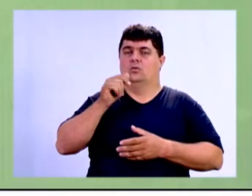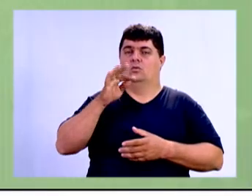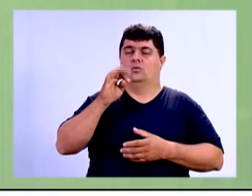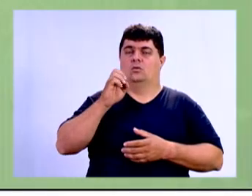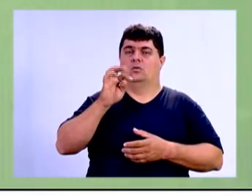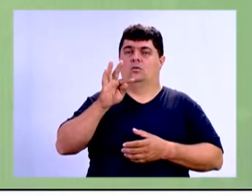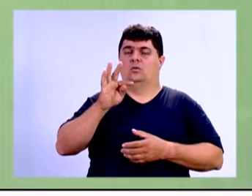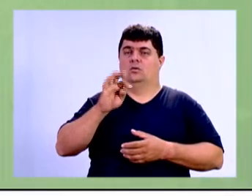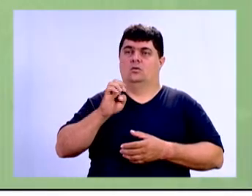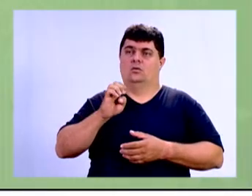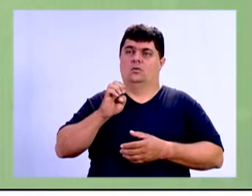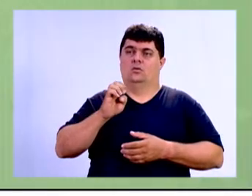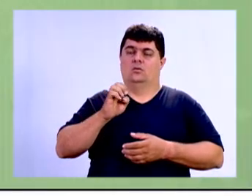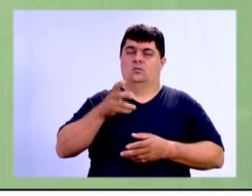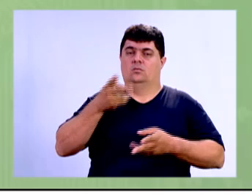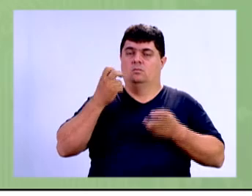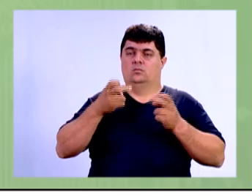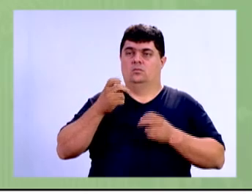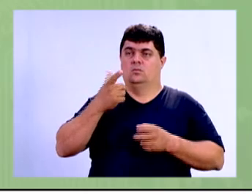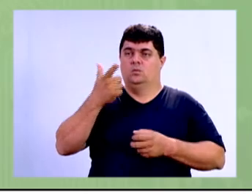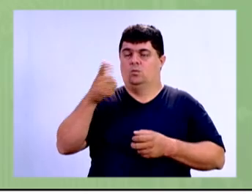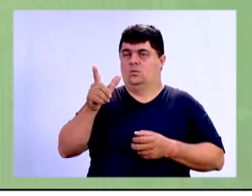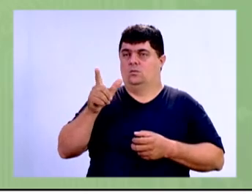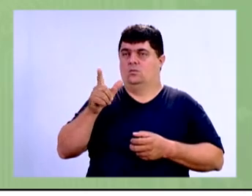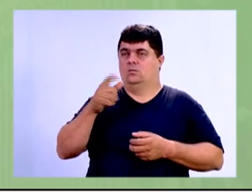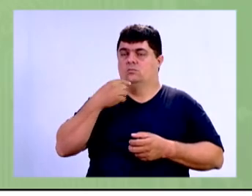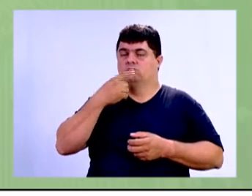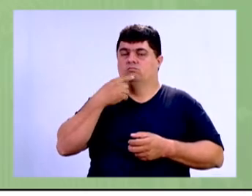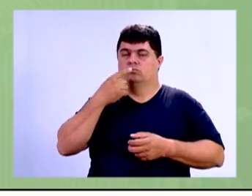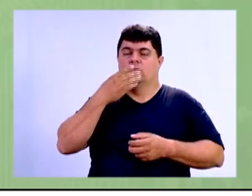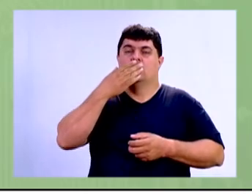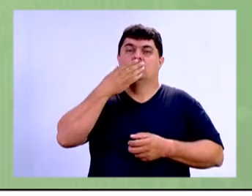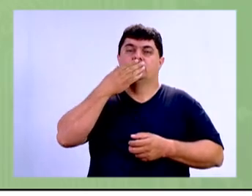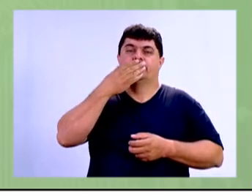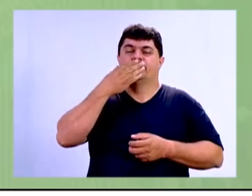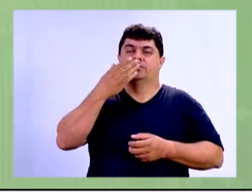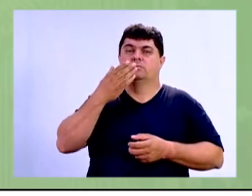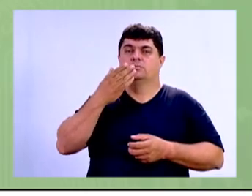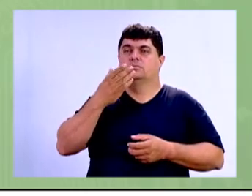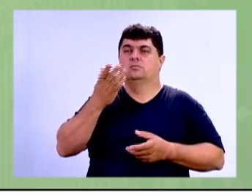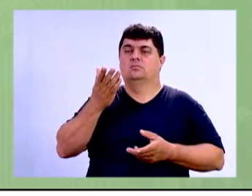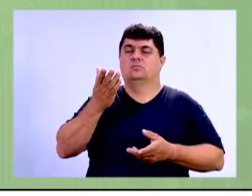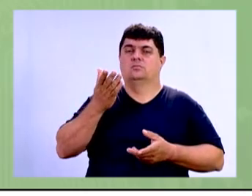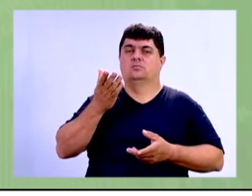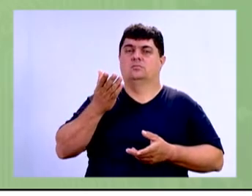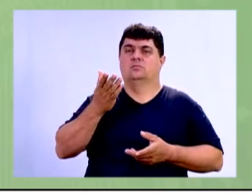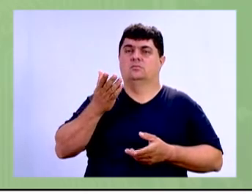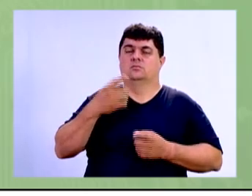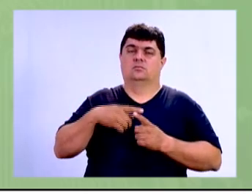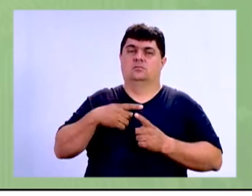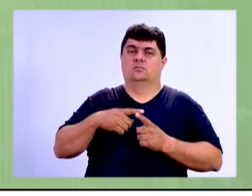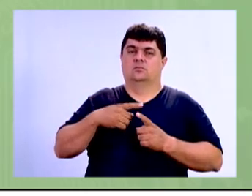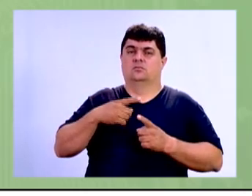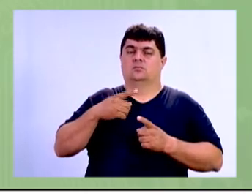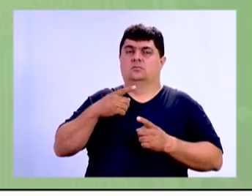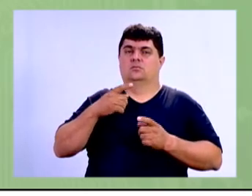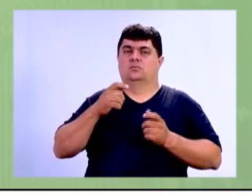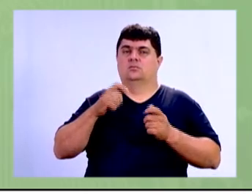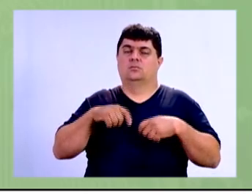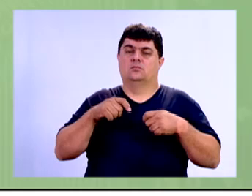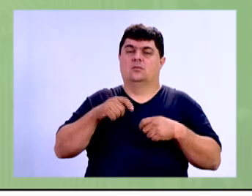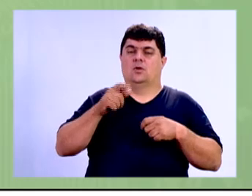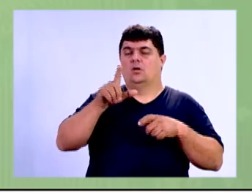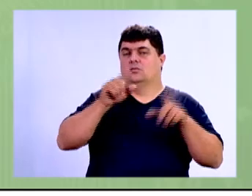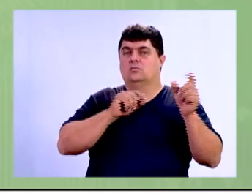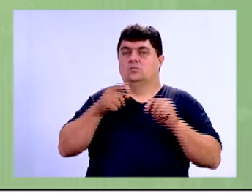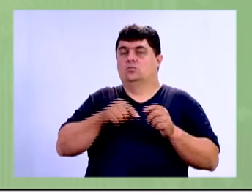né? Perceba que o próximo cliente eu não defini o tipo que ele é, porque você só precisa definir uma